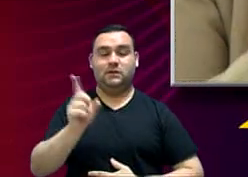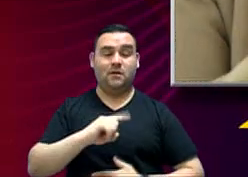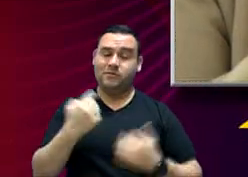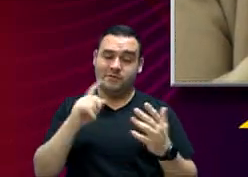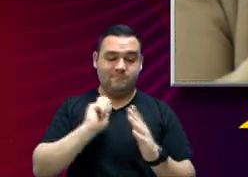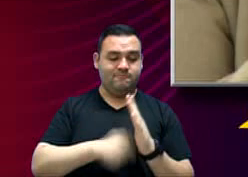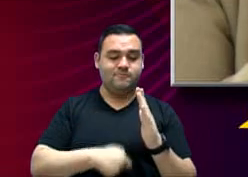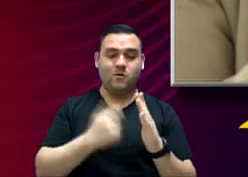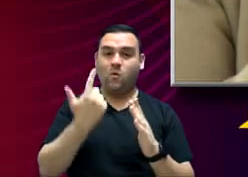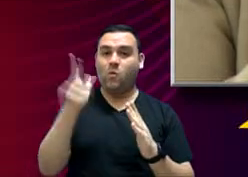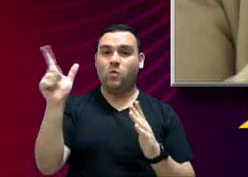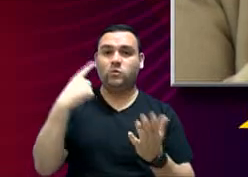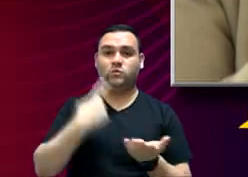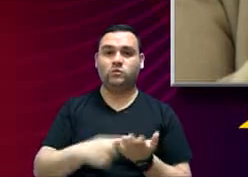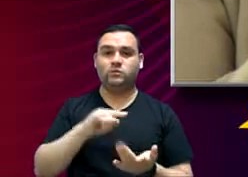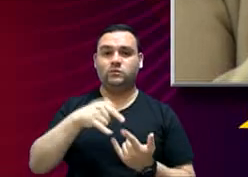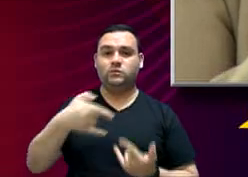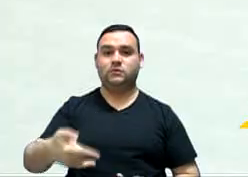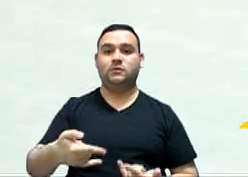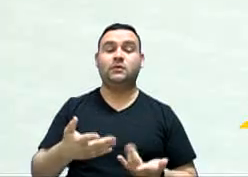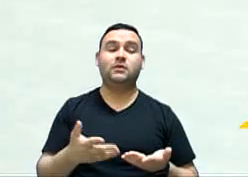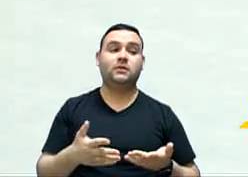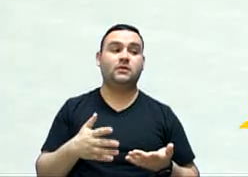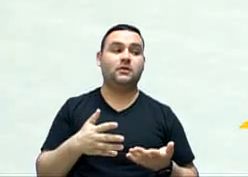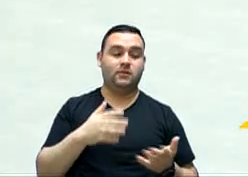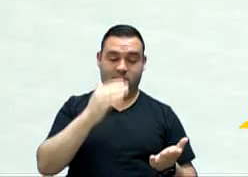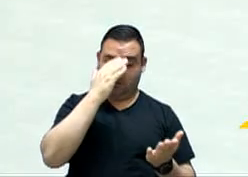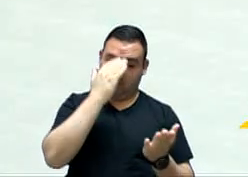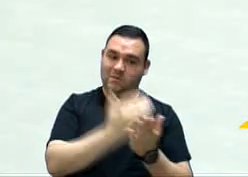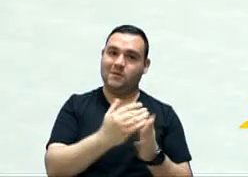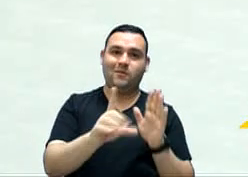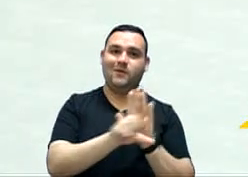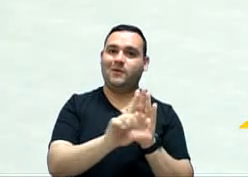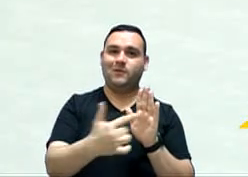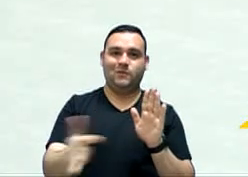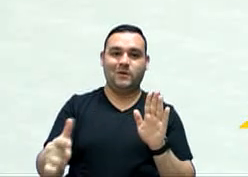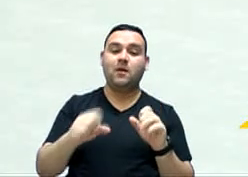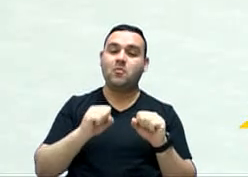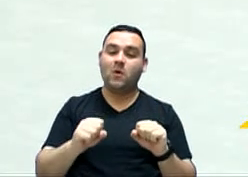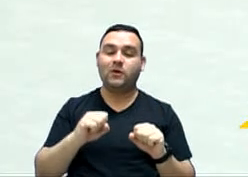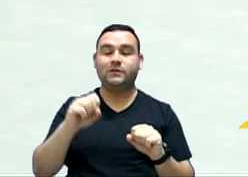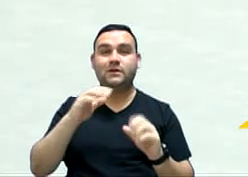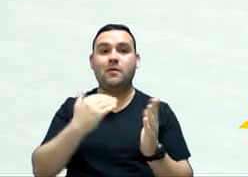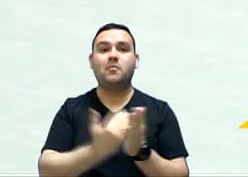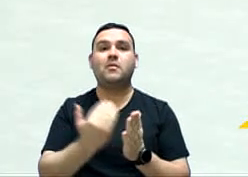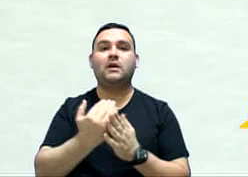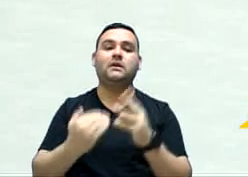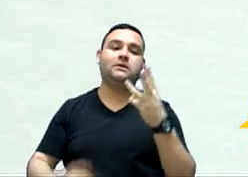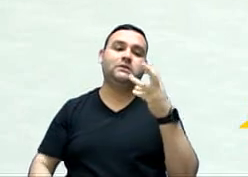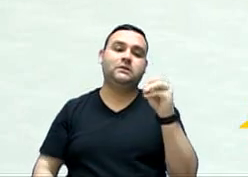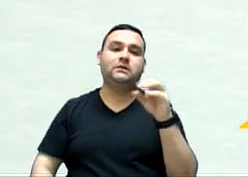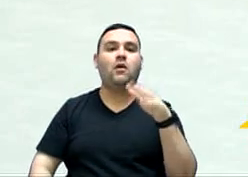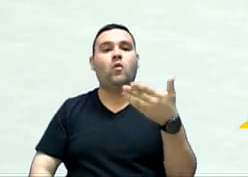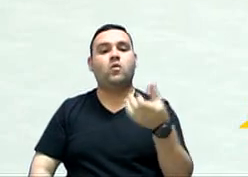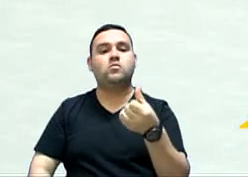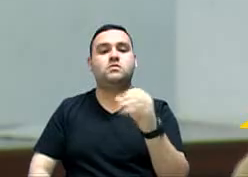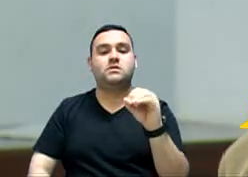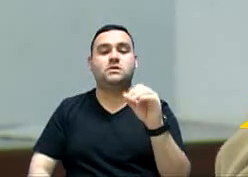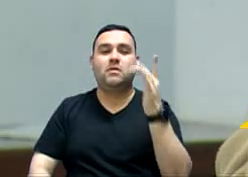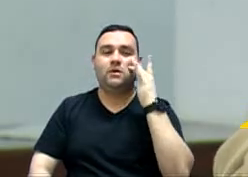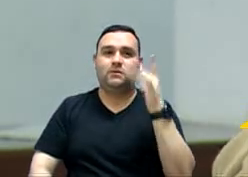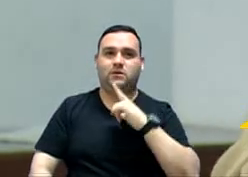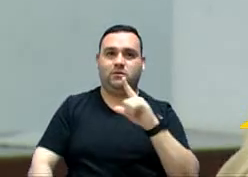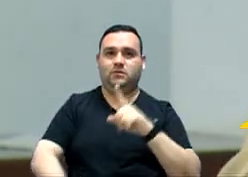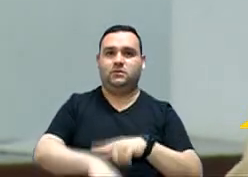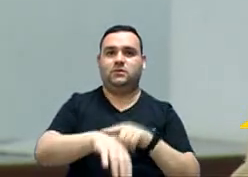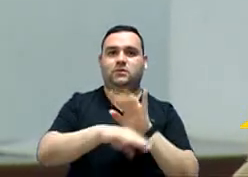eles assinaram outro contrato sem observar a lei existente. Podia ser prorrogado por 30 ou 60, mas deve ter havido... Eu passo meu